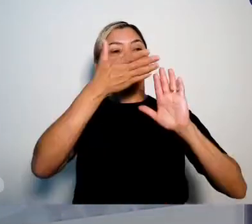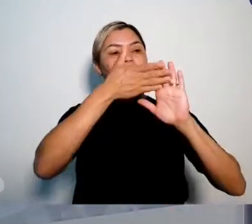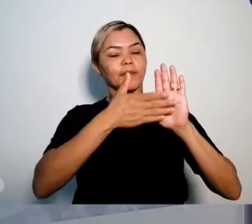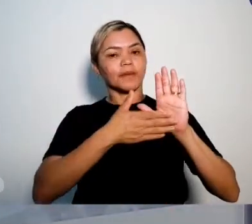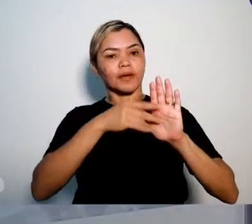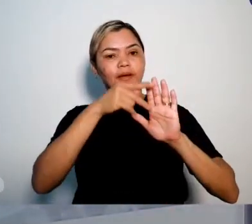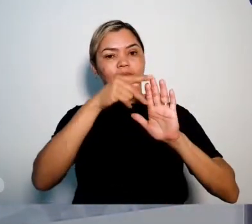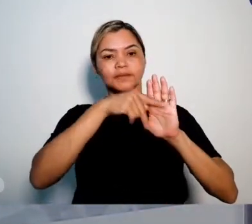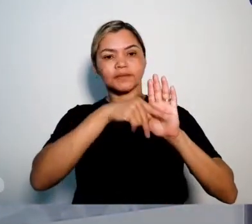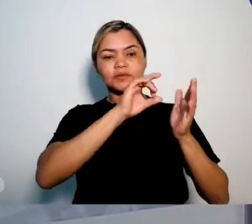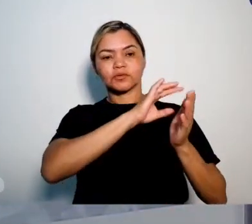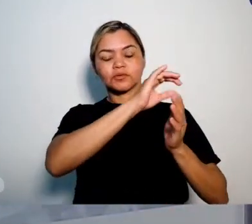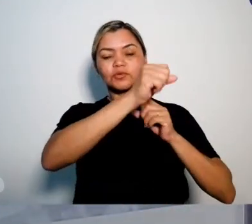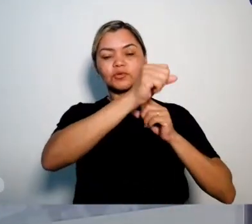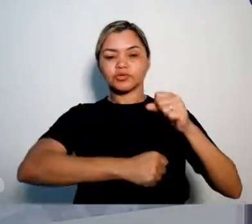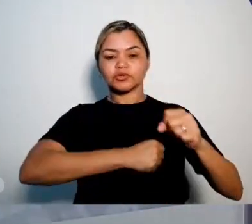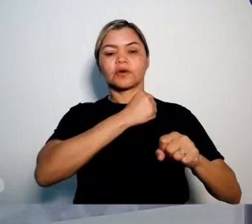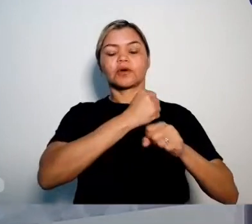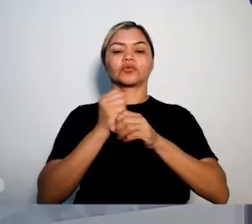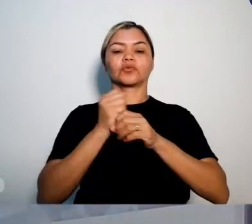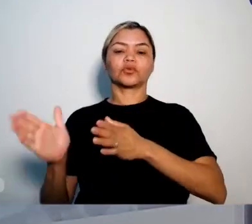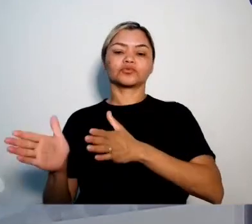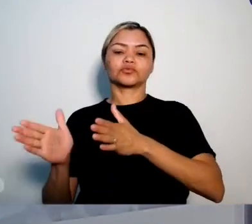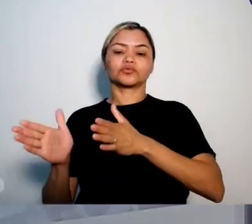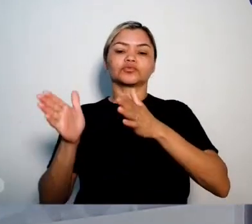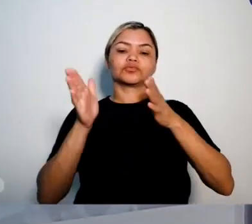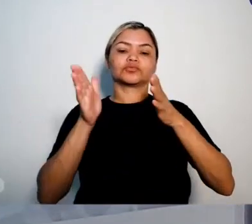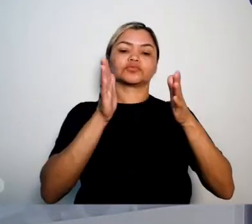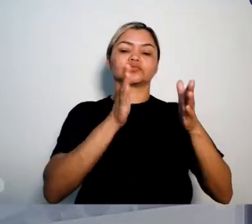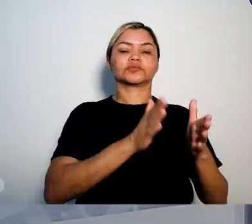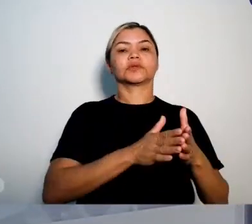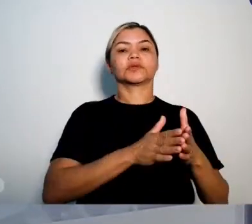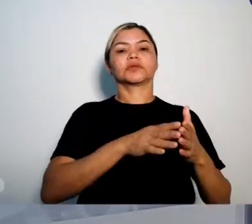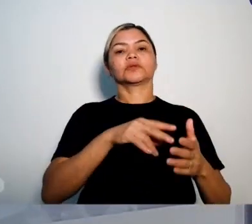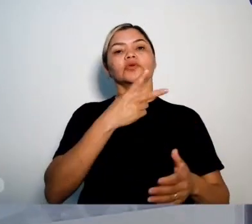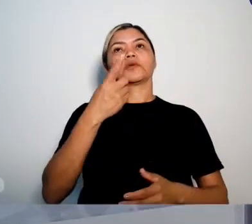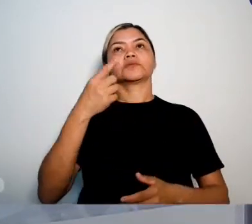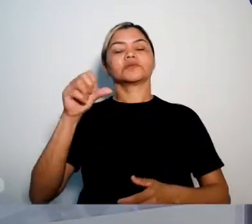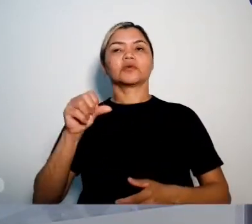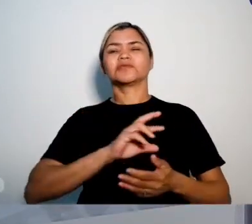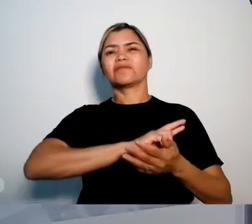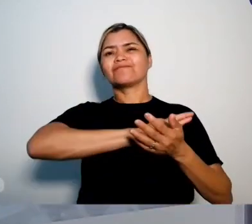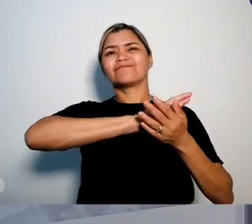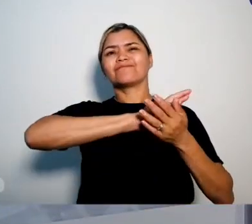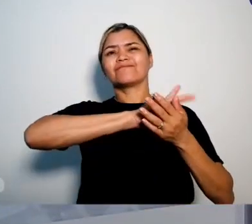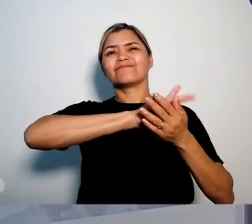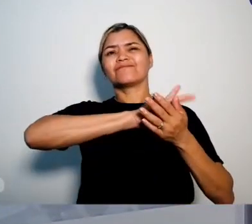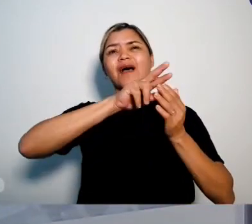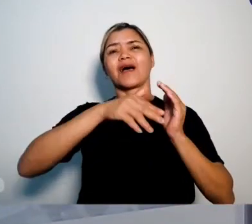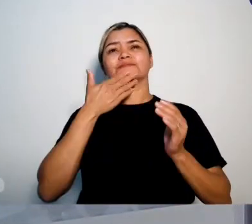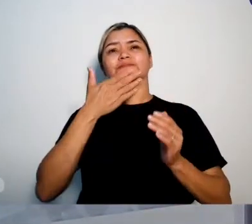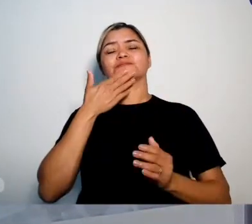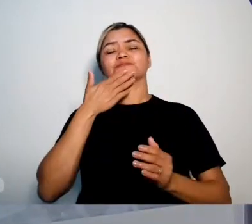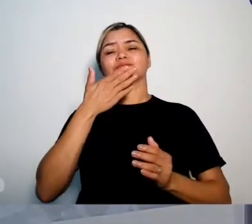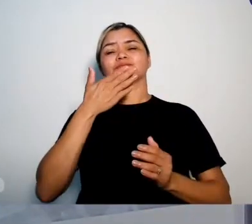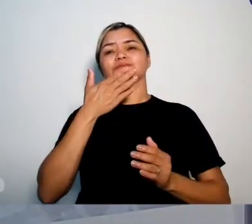ano. E são tantas reivindicações que nós, vereadores,